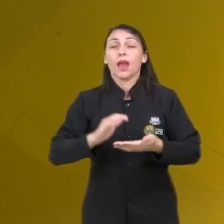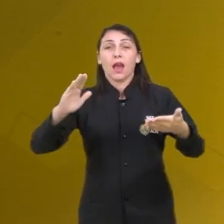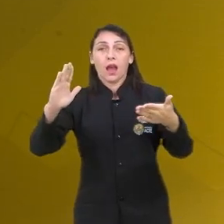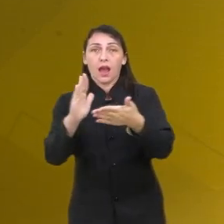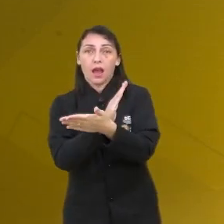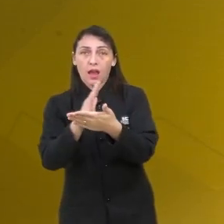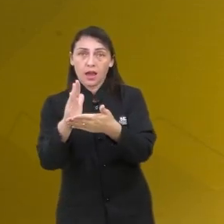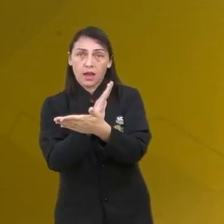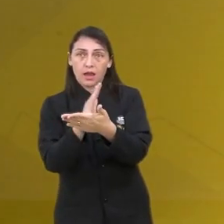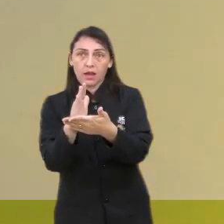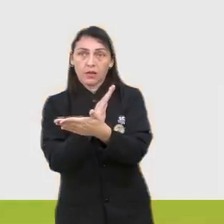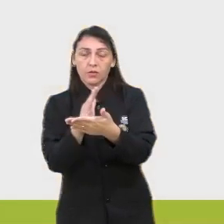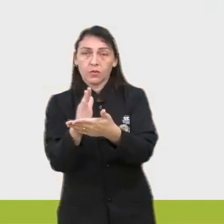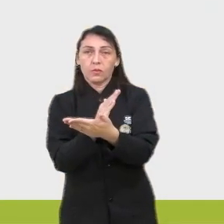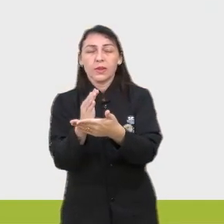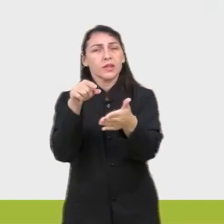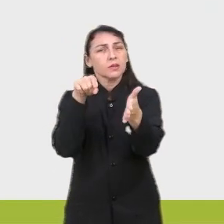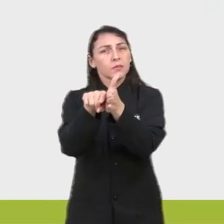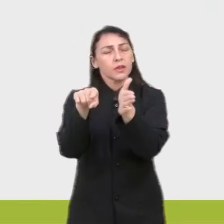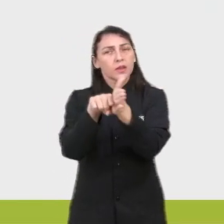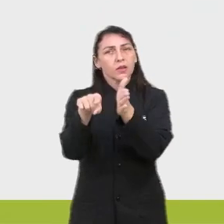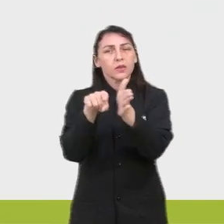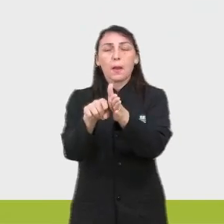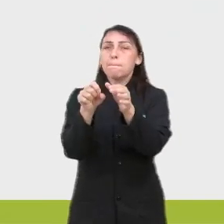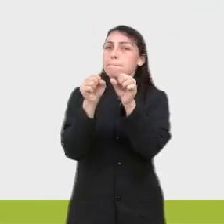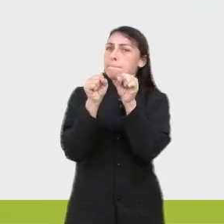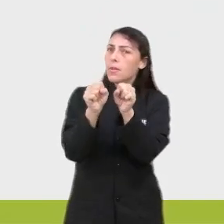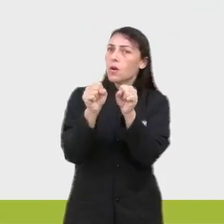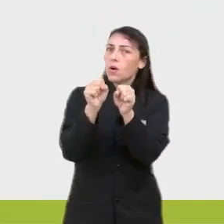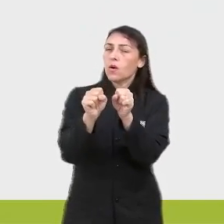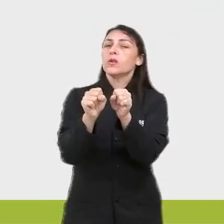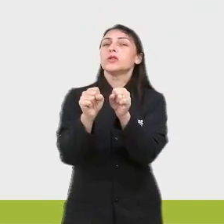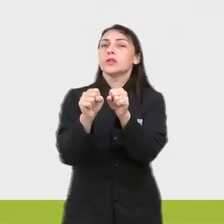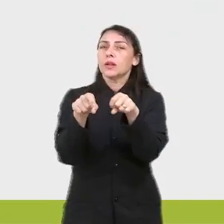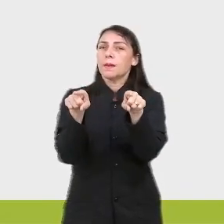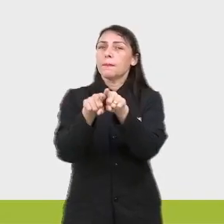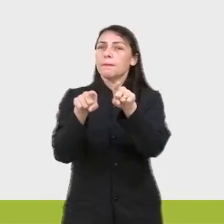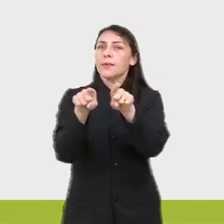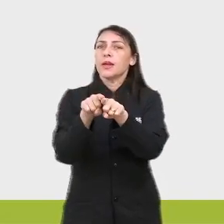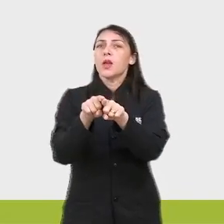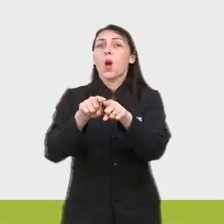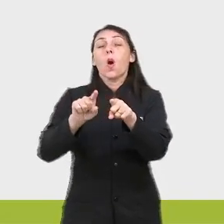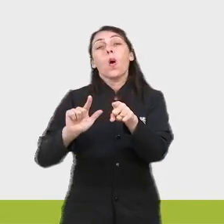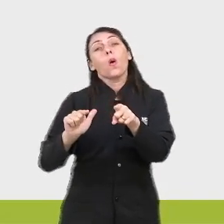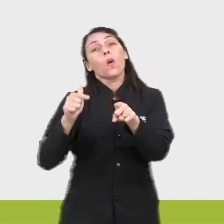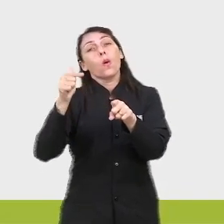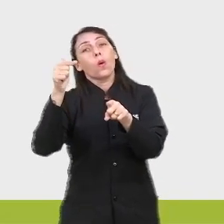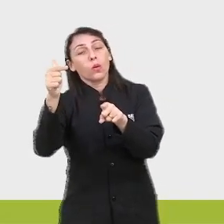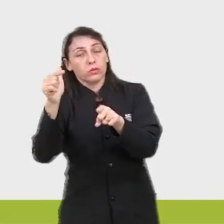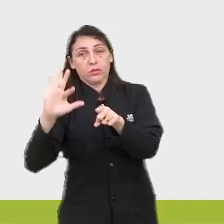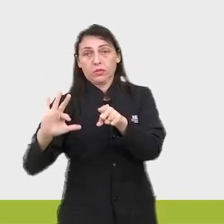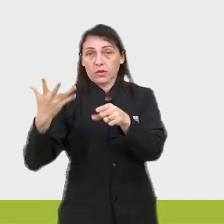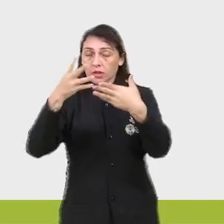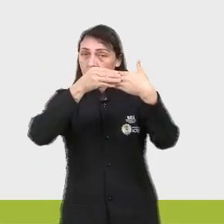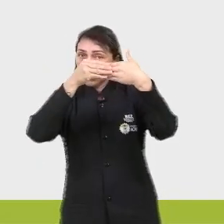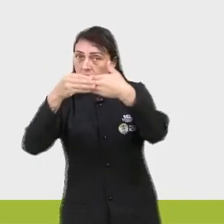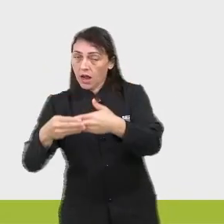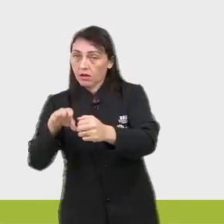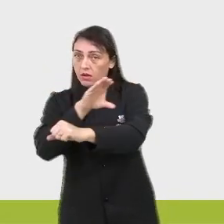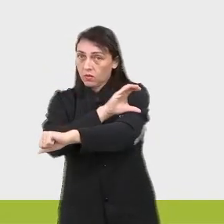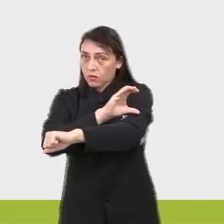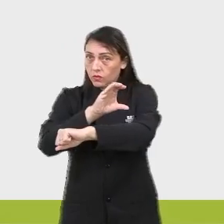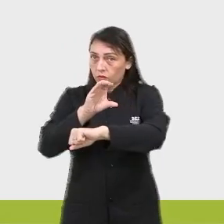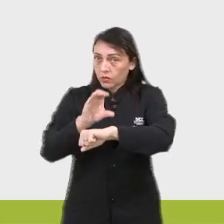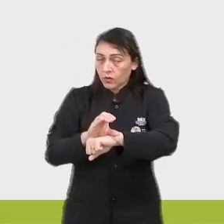Algumas dessas questões, elas podem perpassar outros caminhos que tragam a